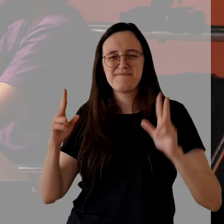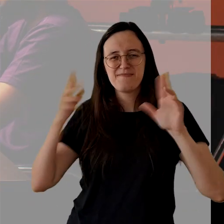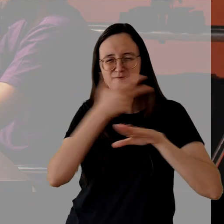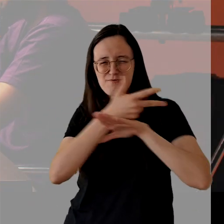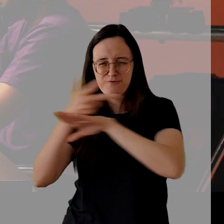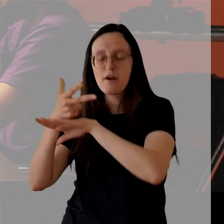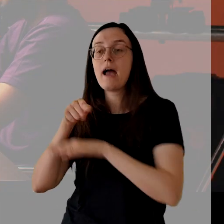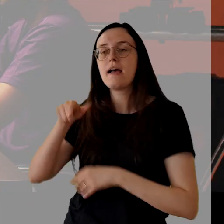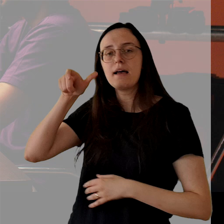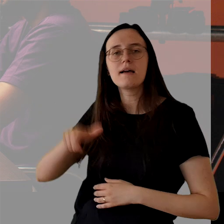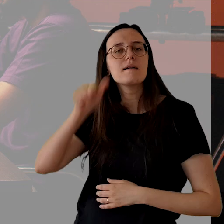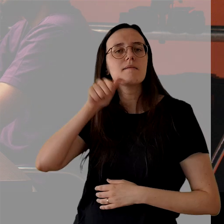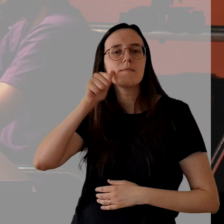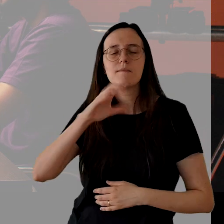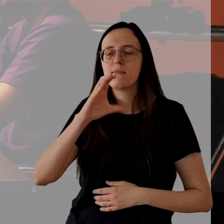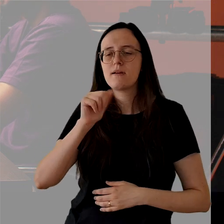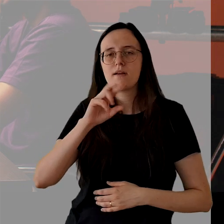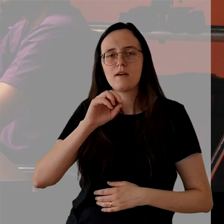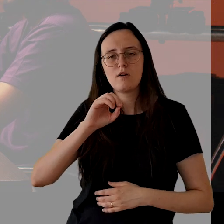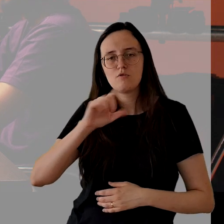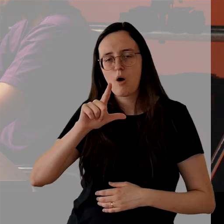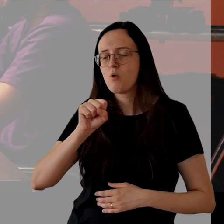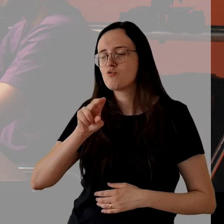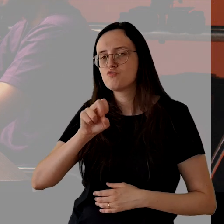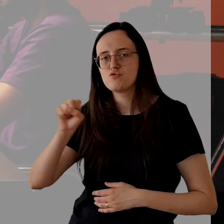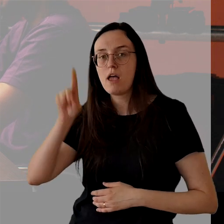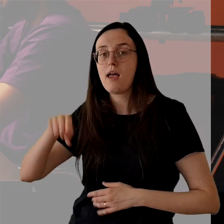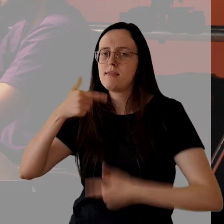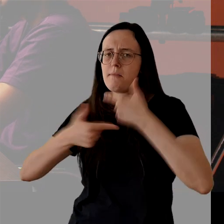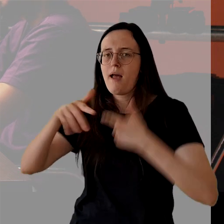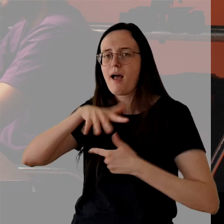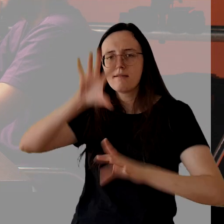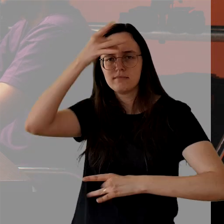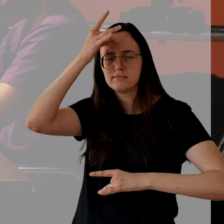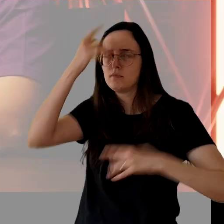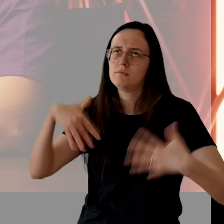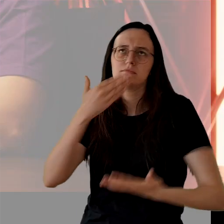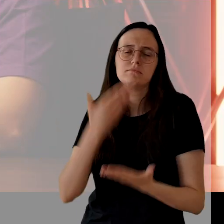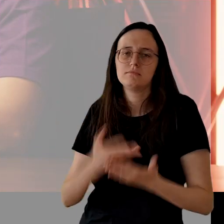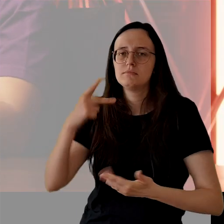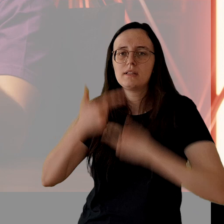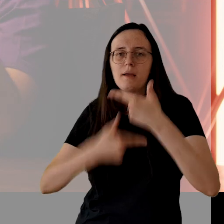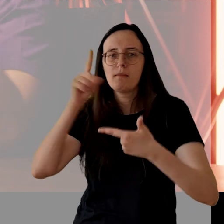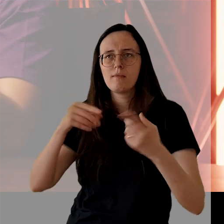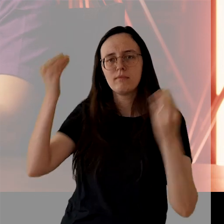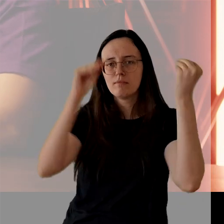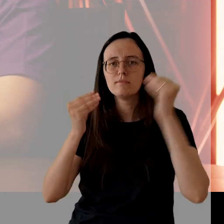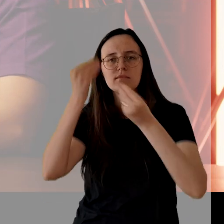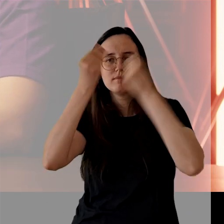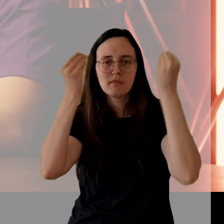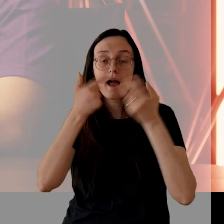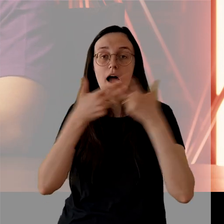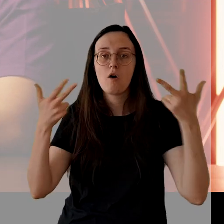Carol Sus, que é caracterizadora aqui em Curitiba, ela tem um trabalho incrível de efeitos especiais, né, de maquiagem de